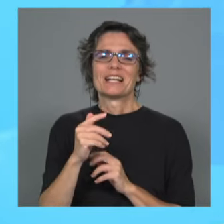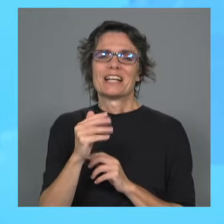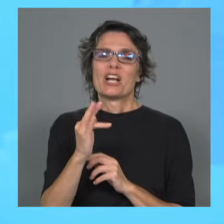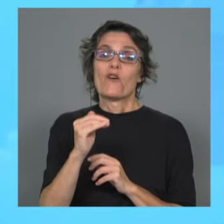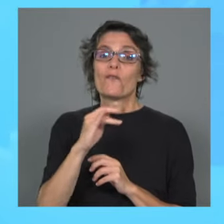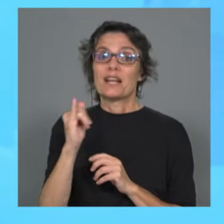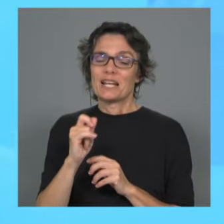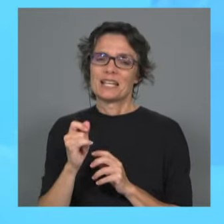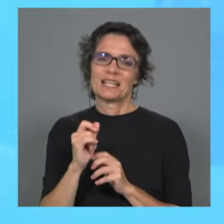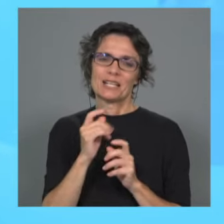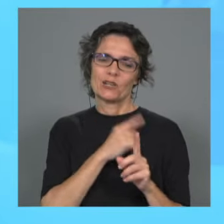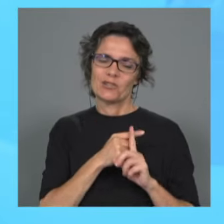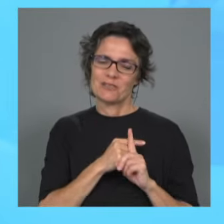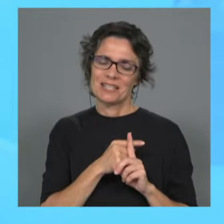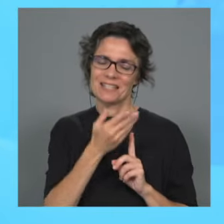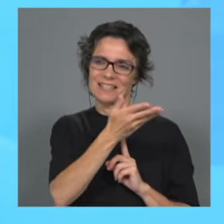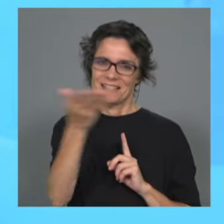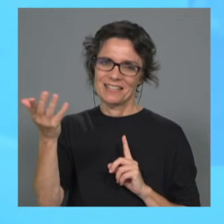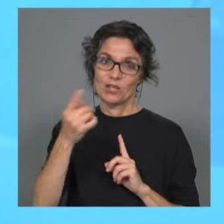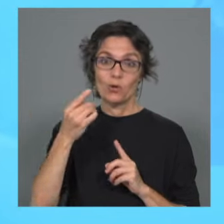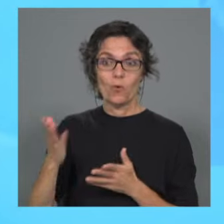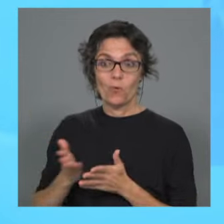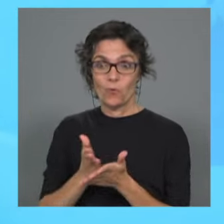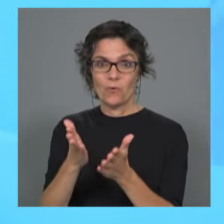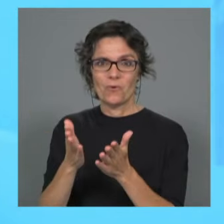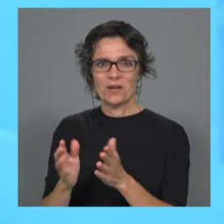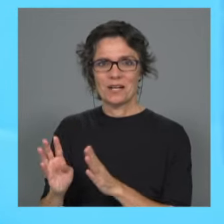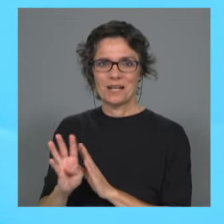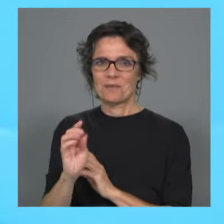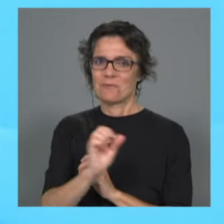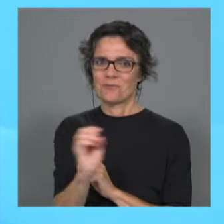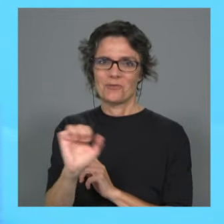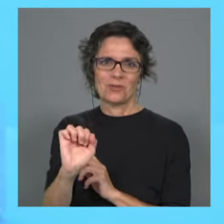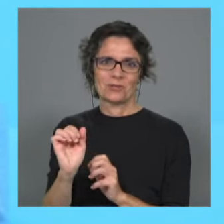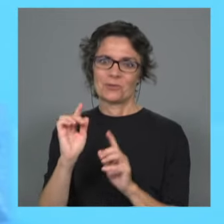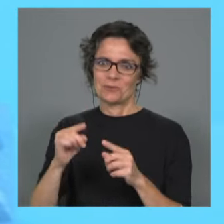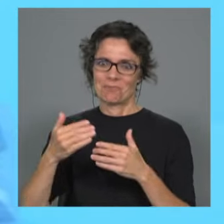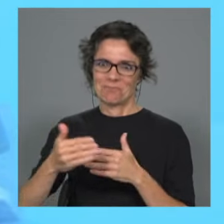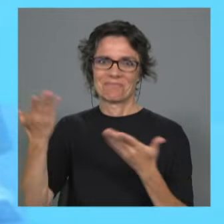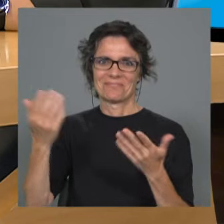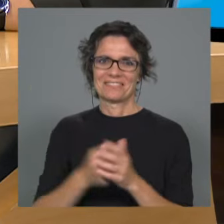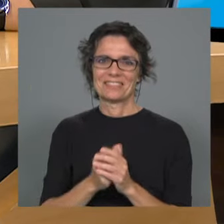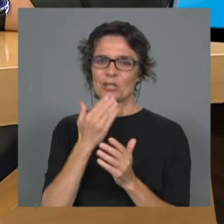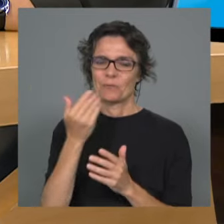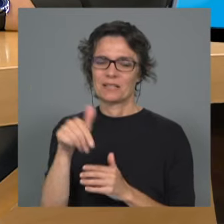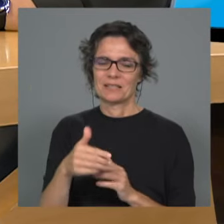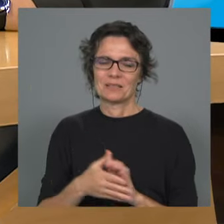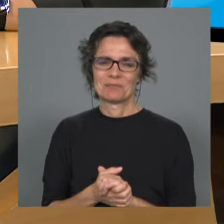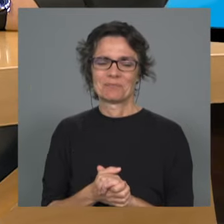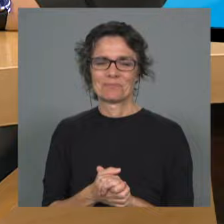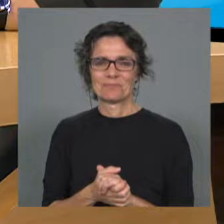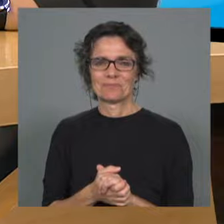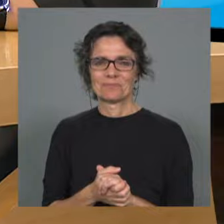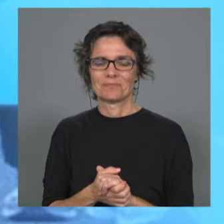com todo um itinerário pela frente. Realmente é um caminho que agora começa, na verdade. Muito obrigado pela vossa presença entre nós.